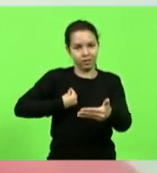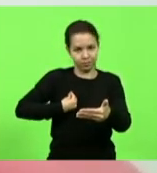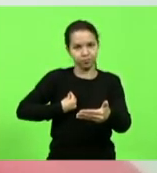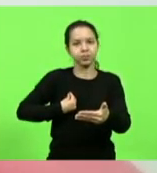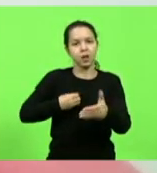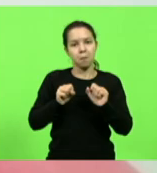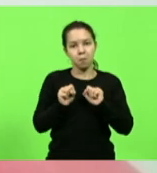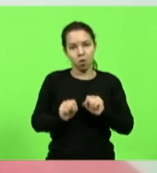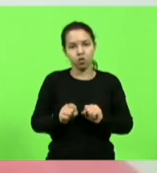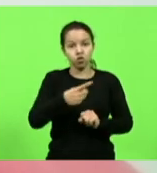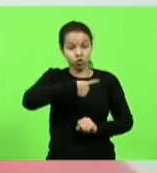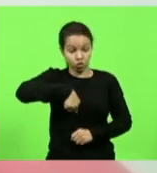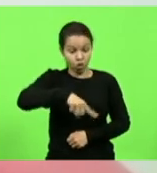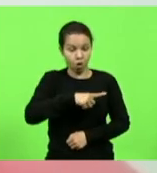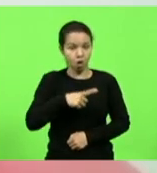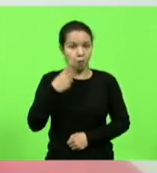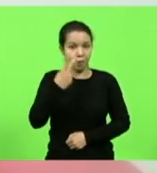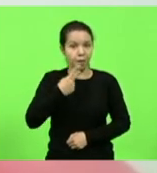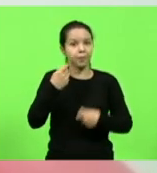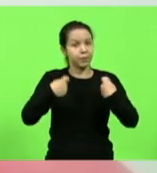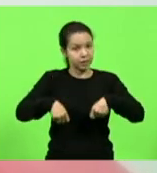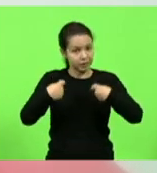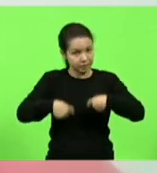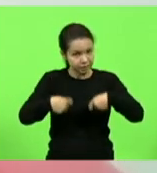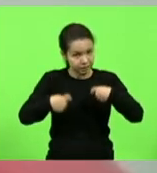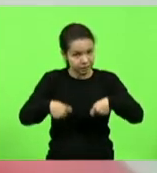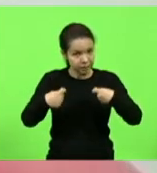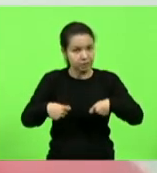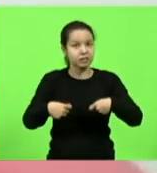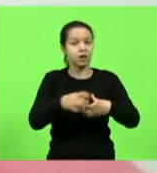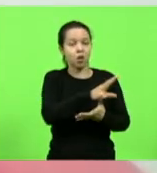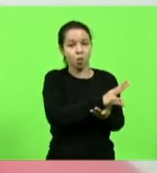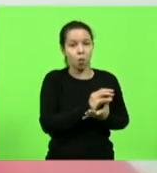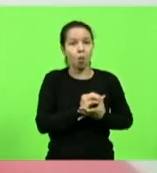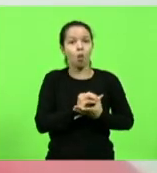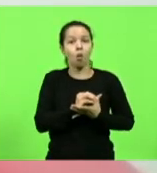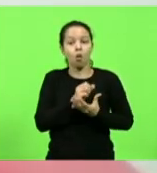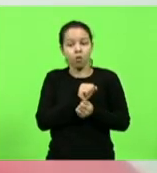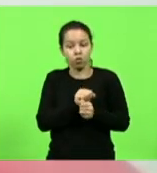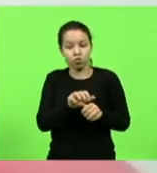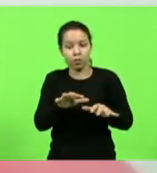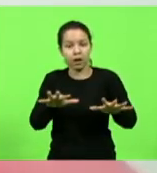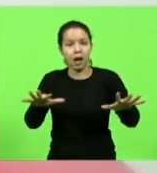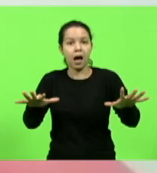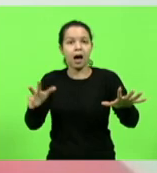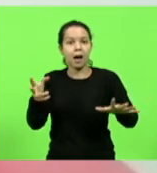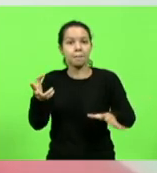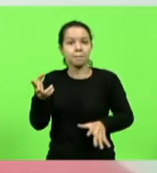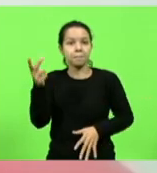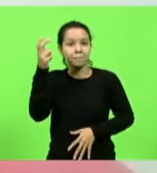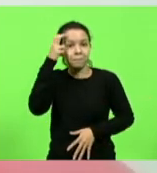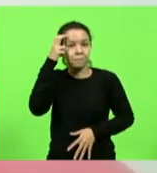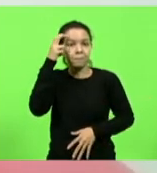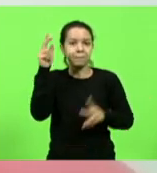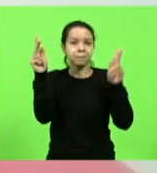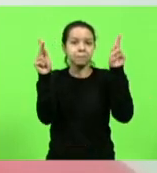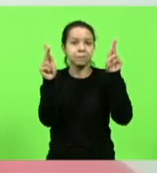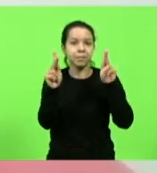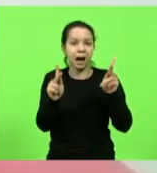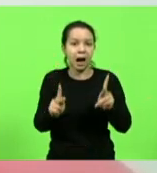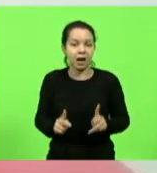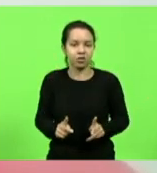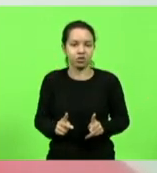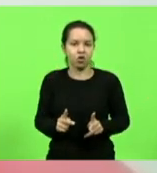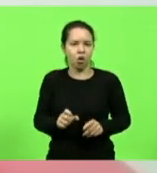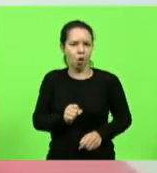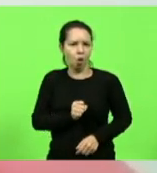parlamentares, precisamos reproduzir a cultura da paz e não a cultura do ódio, não a cultura do